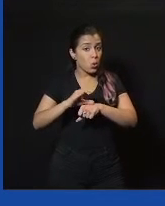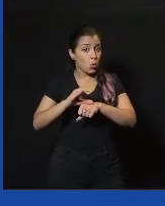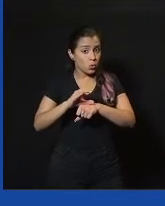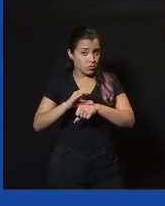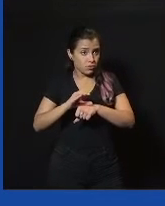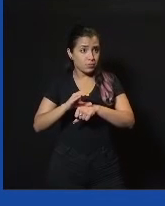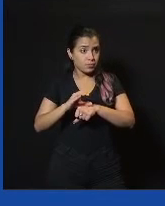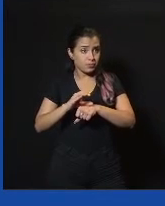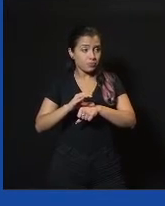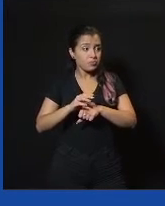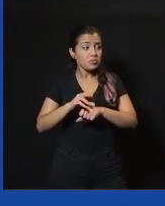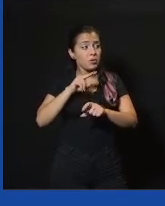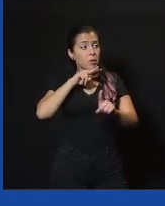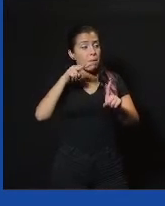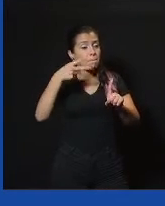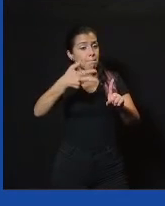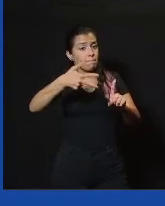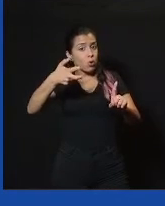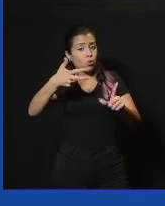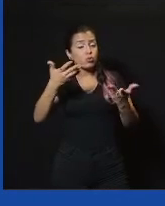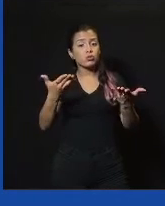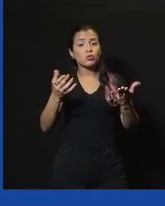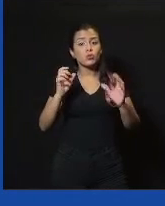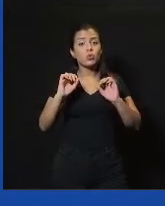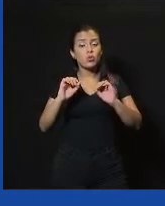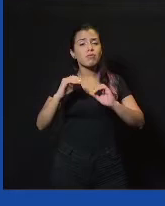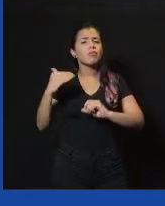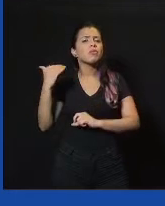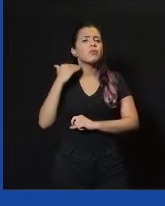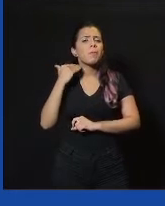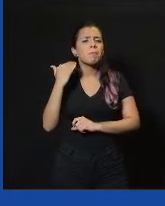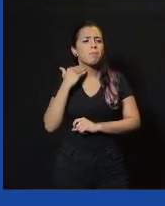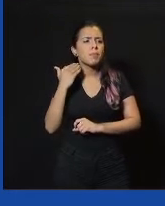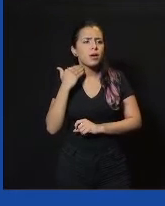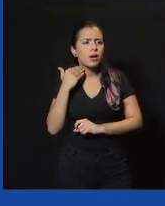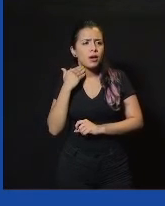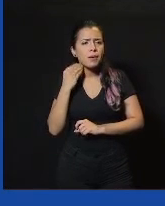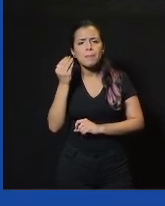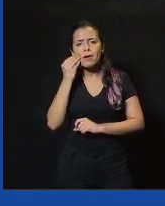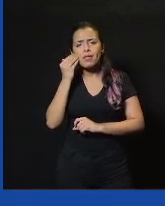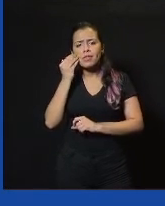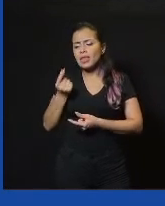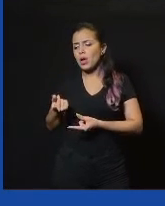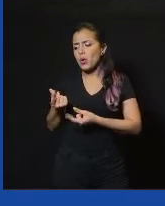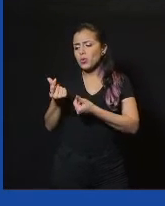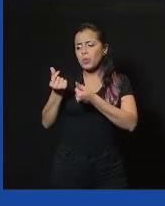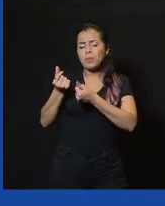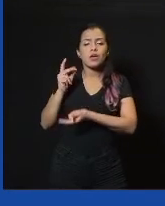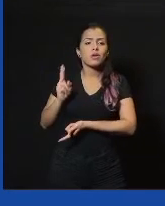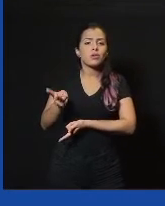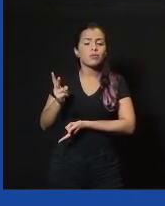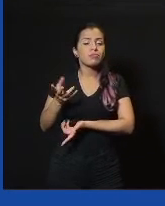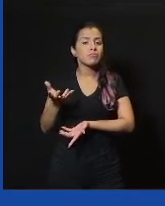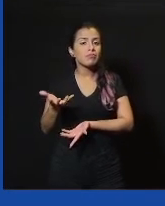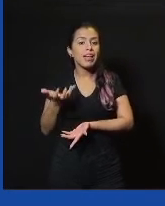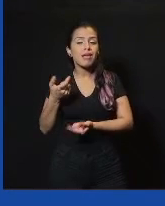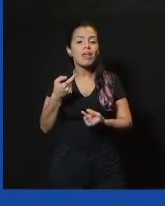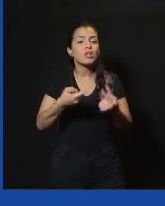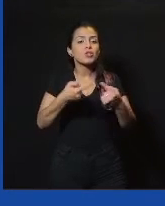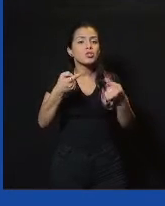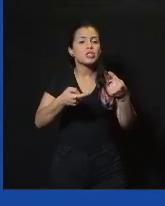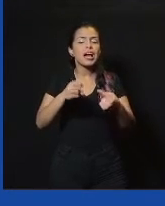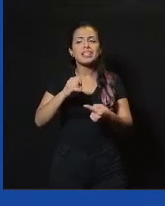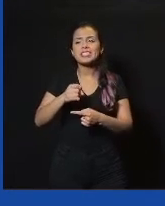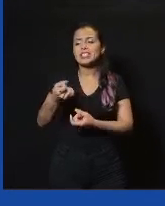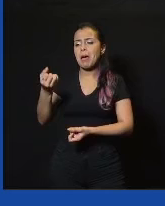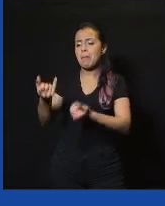dinheiro que nós vamos definir, se vamos dar para os bancos ou vamos dar para a média e pequena empresa para segurar a economia agora. Eu quero discutir, não é mais se eu vou tocar fogo porque